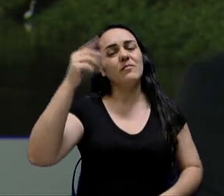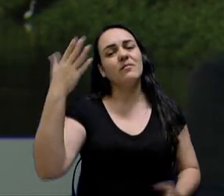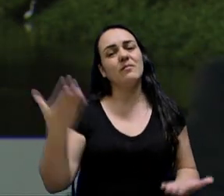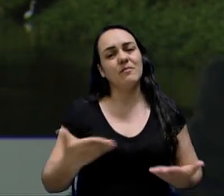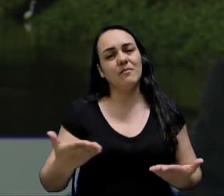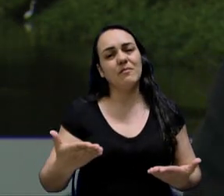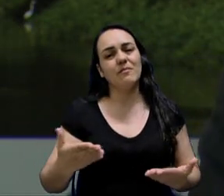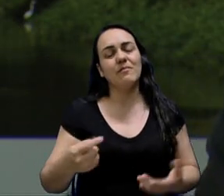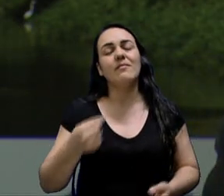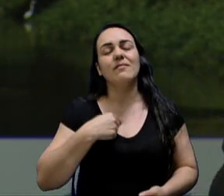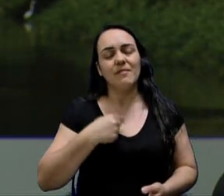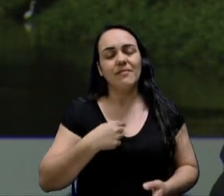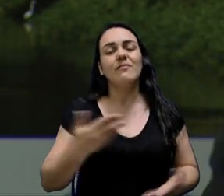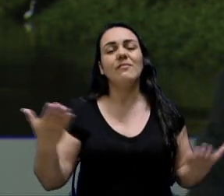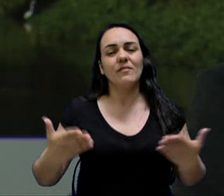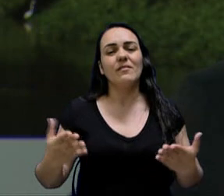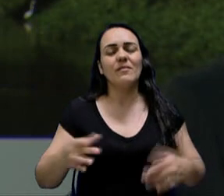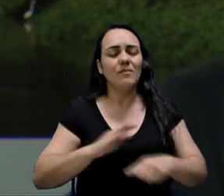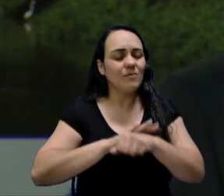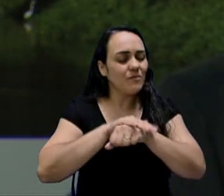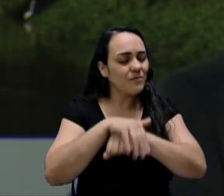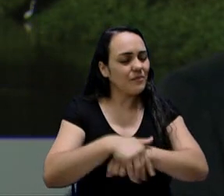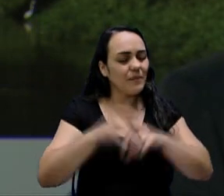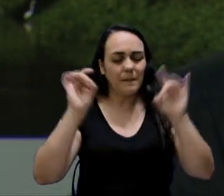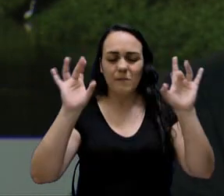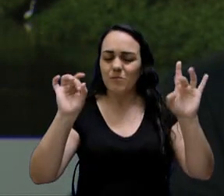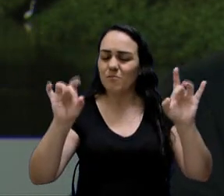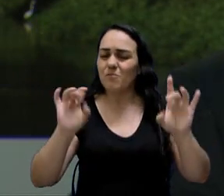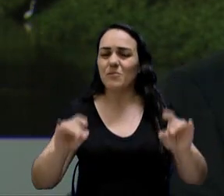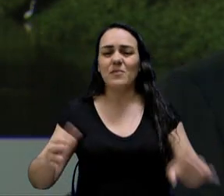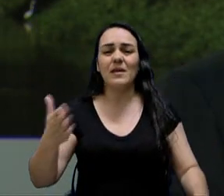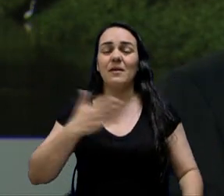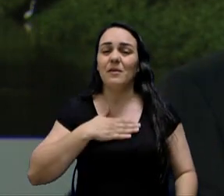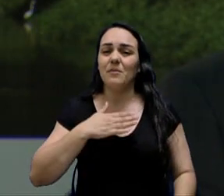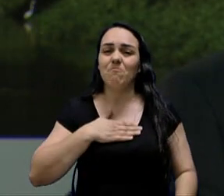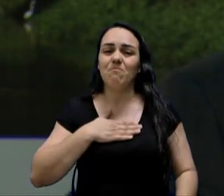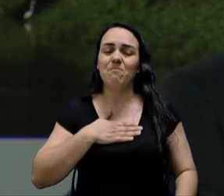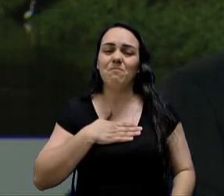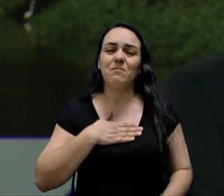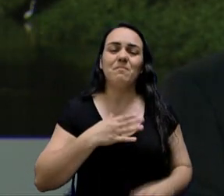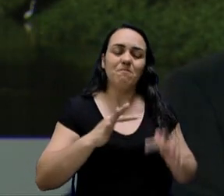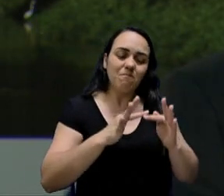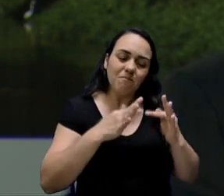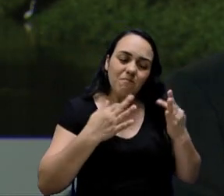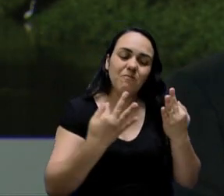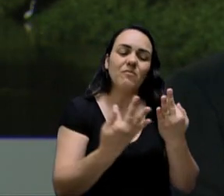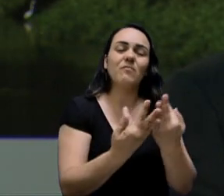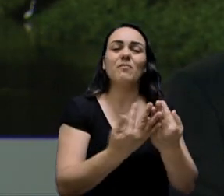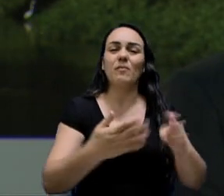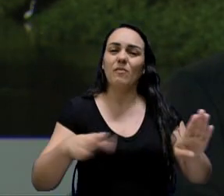Esta é, sem dúvida alguma, uma noite muito especial para mim e para minha família.